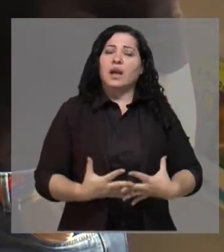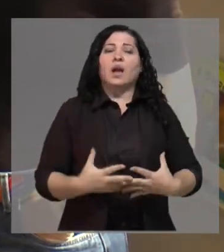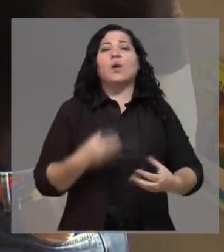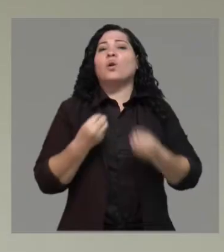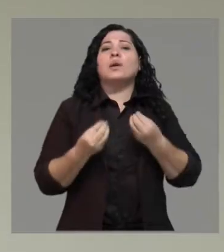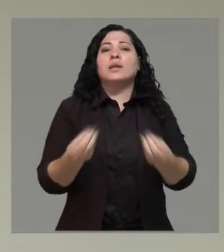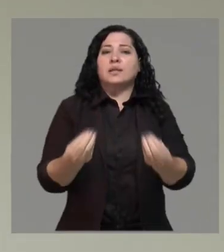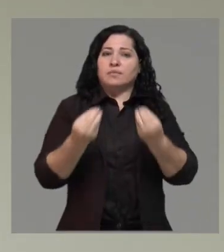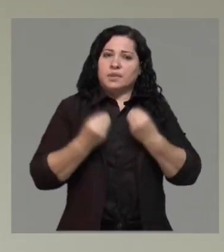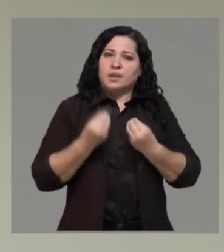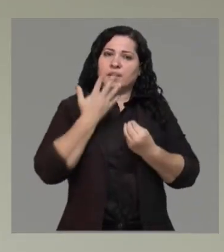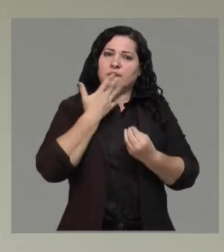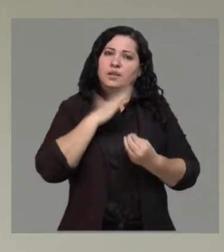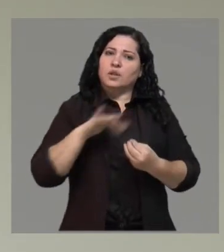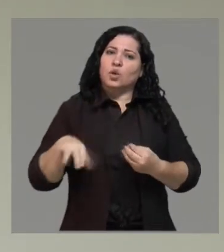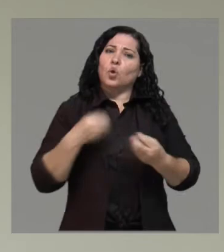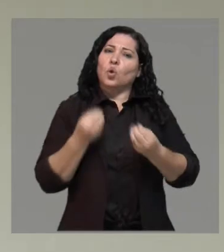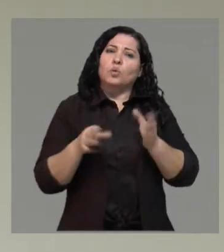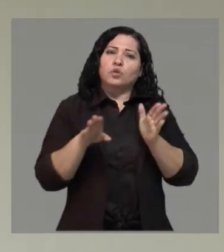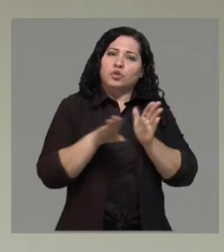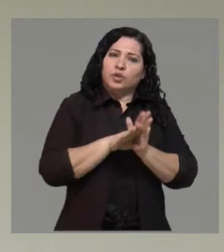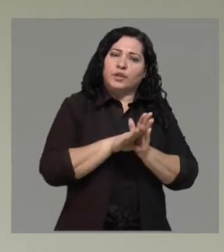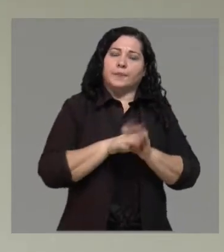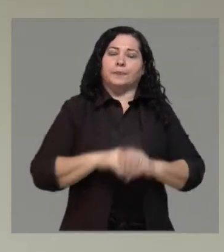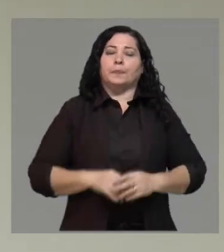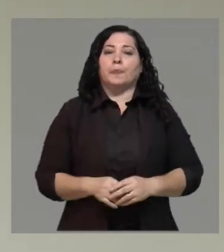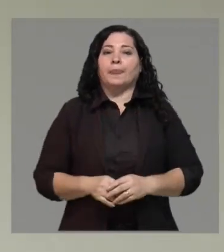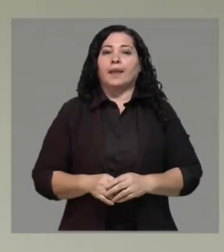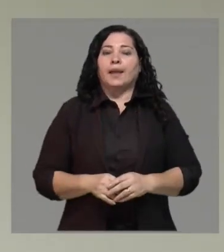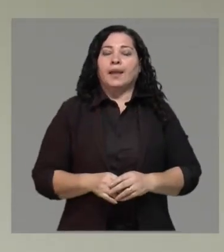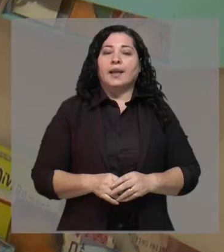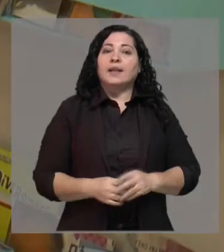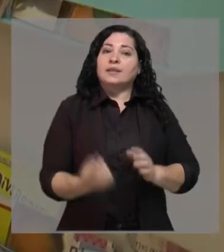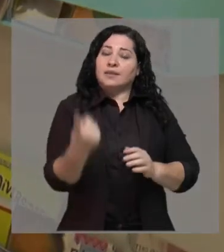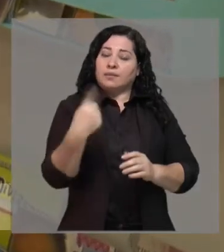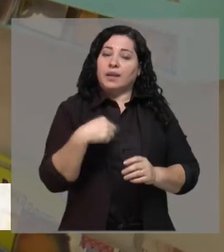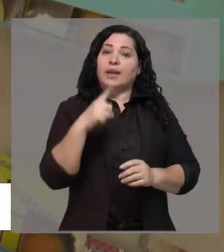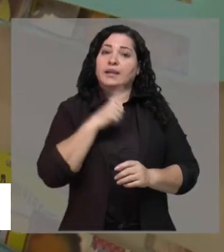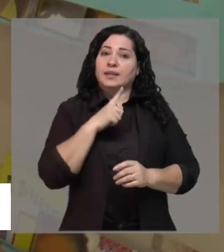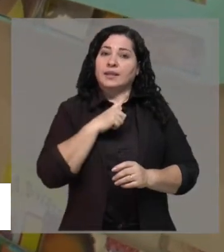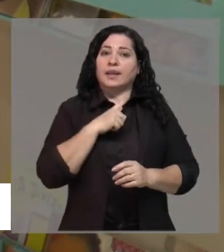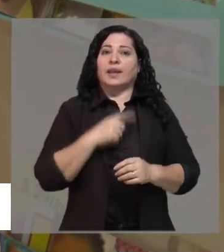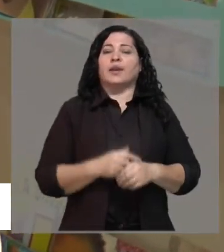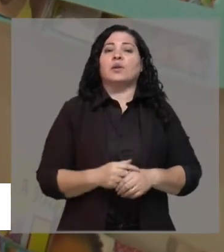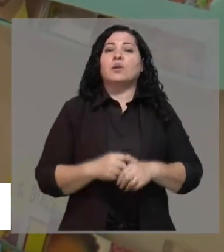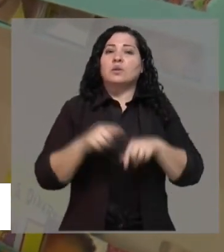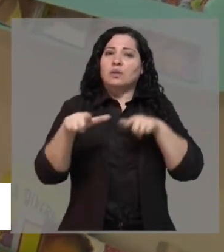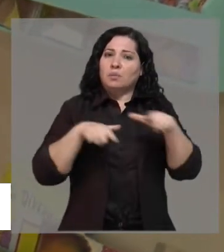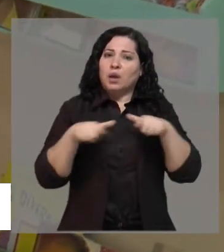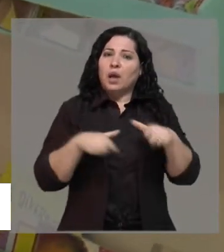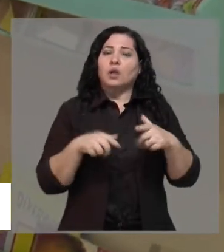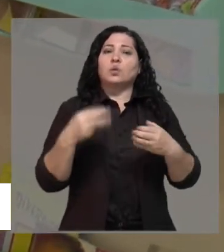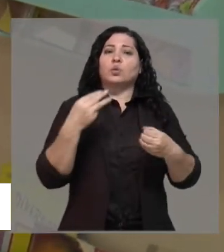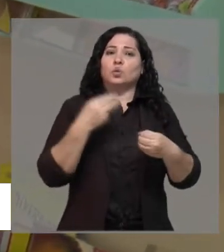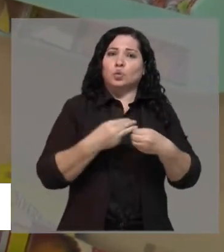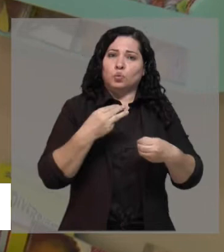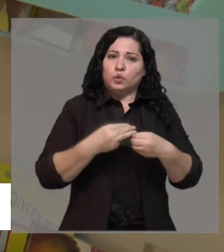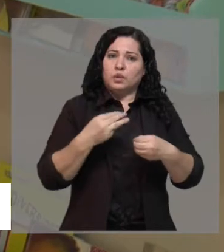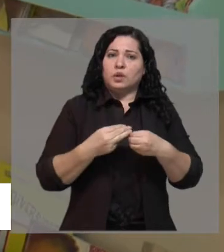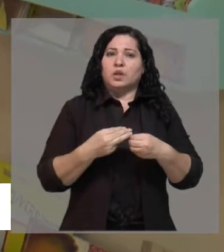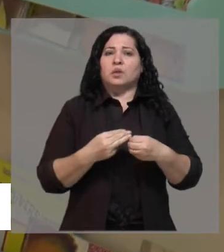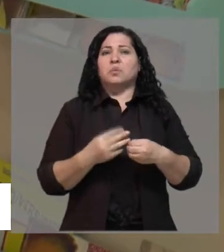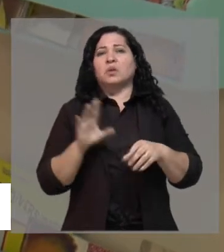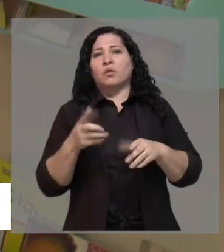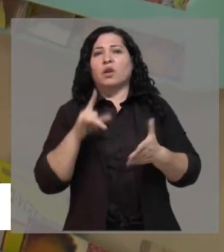dessas crianças, qual é a forma que elas chegam, que são encaminhadas aqui. As crianças são encaminhadas através da rede de serviços do